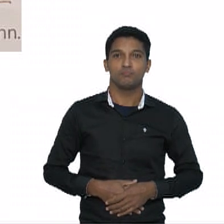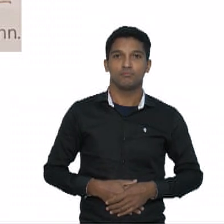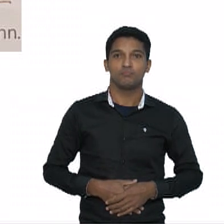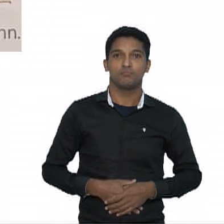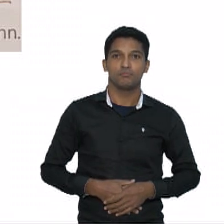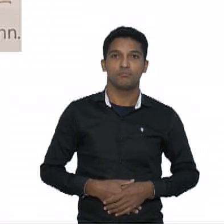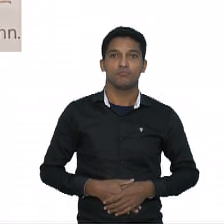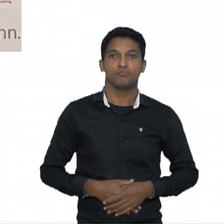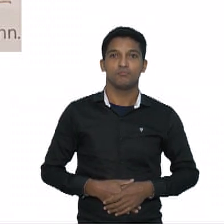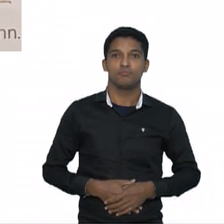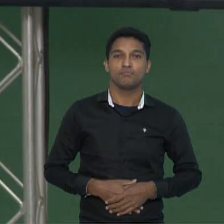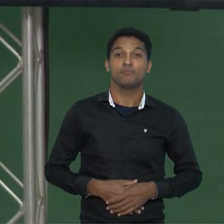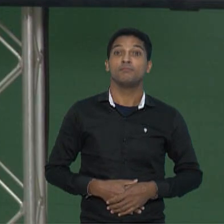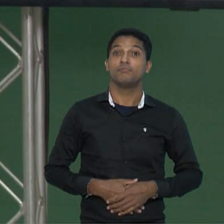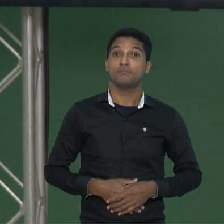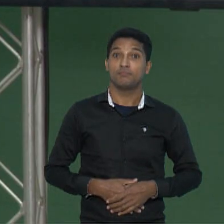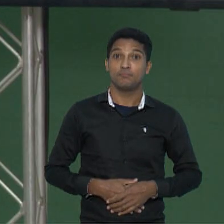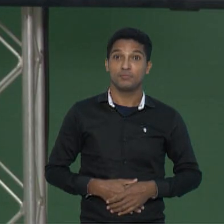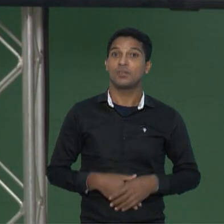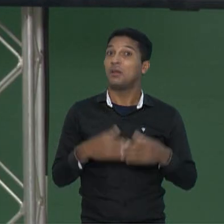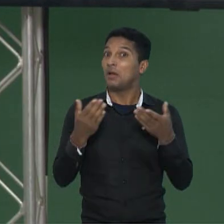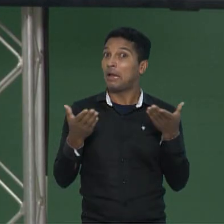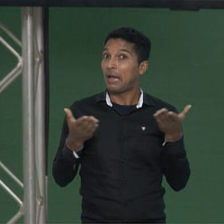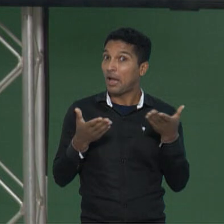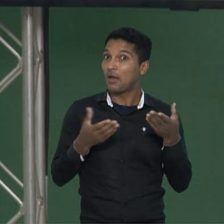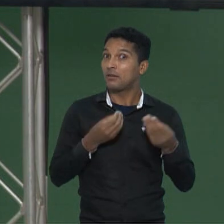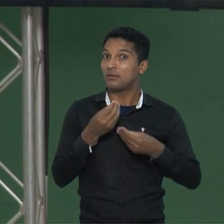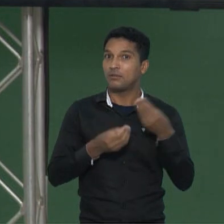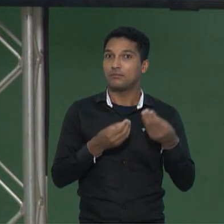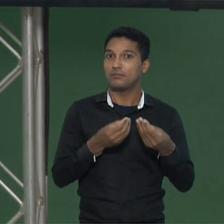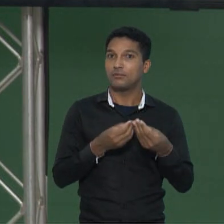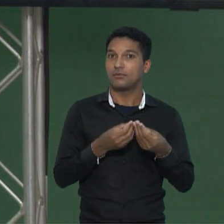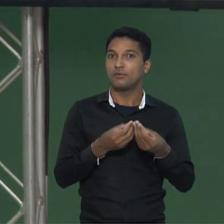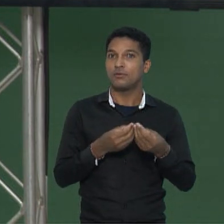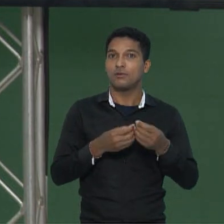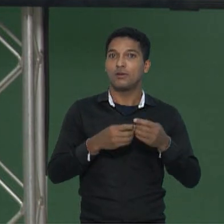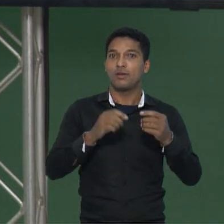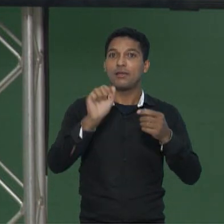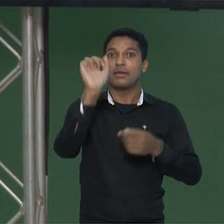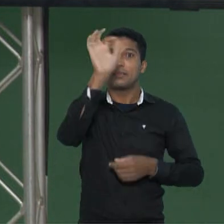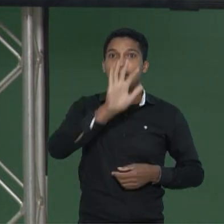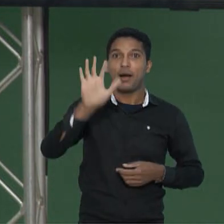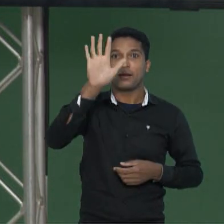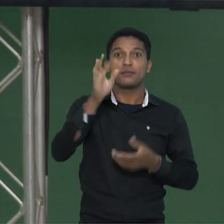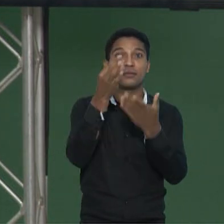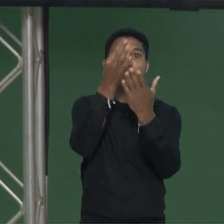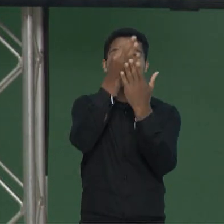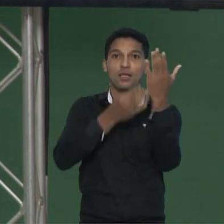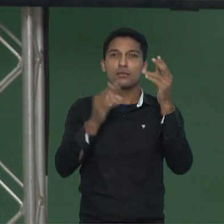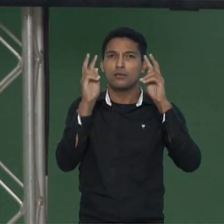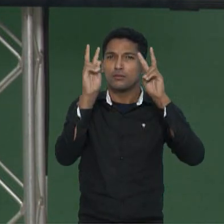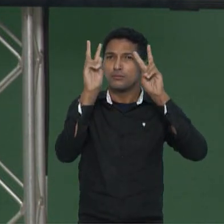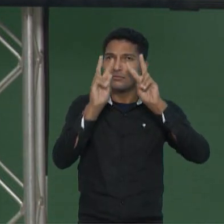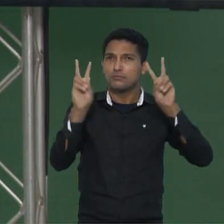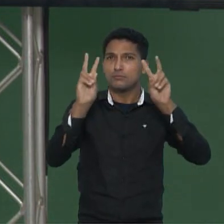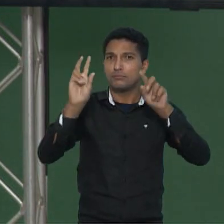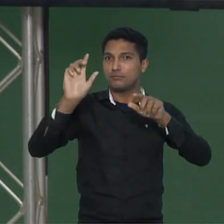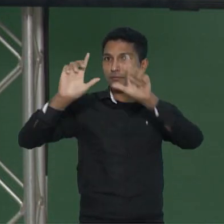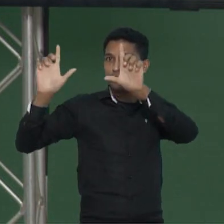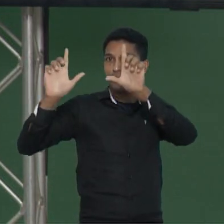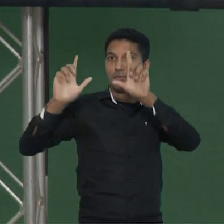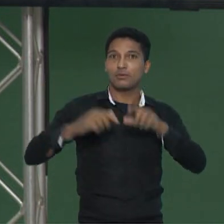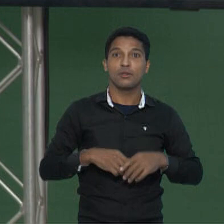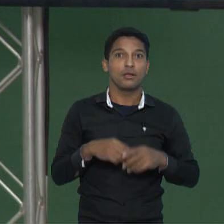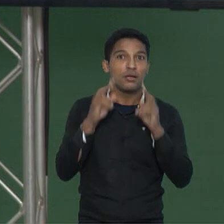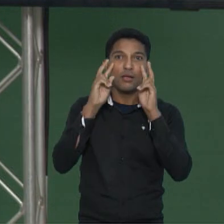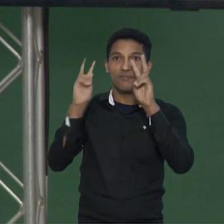me. E agora? Observem esta imagem. Vejam ali que nós temos